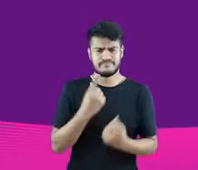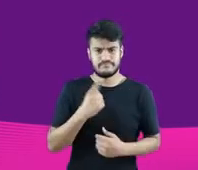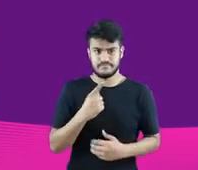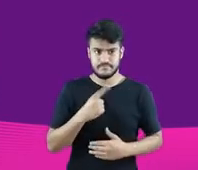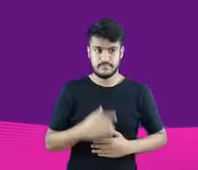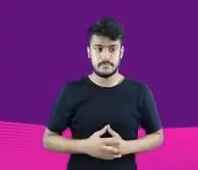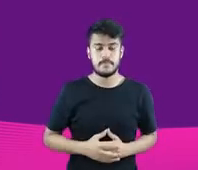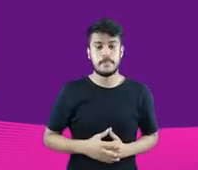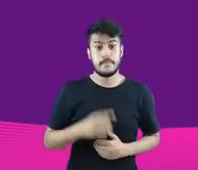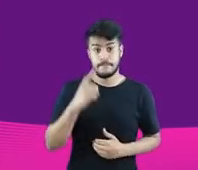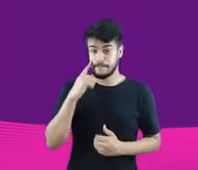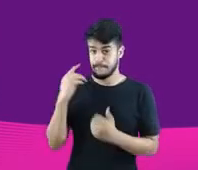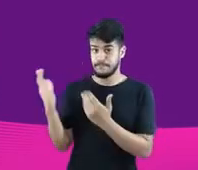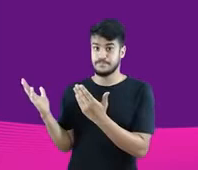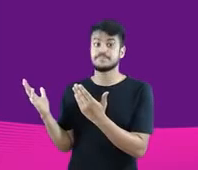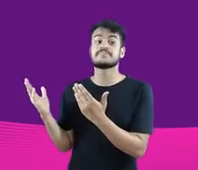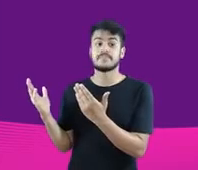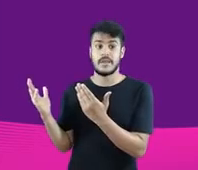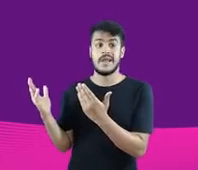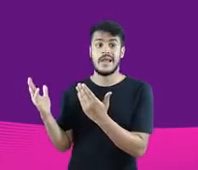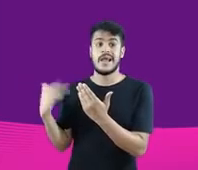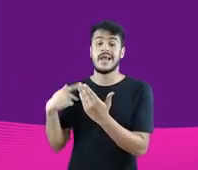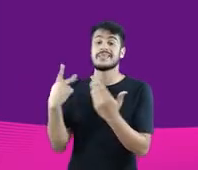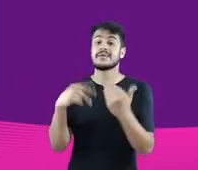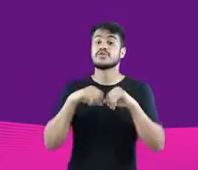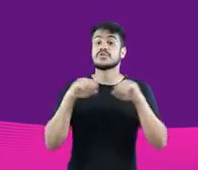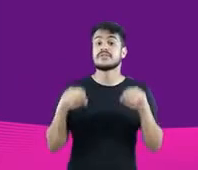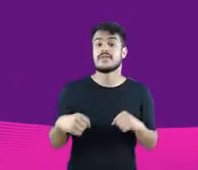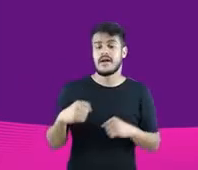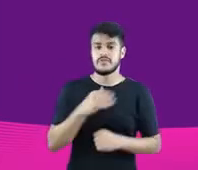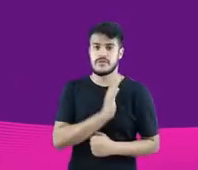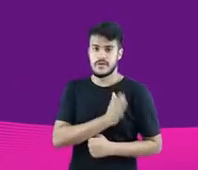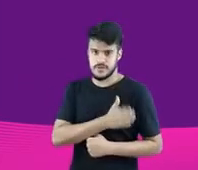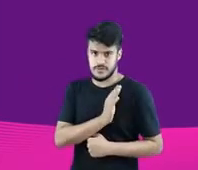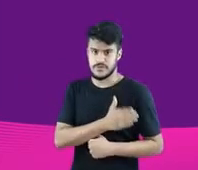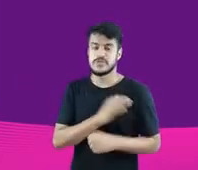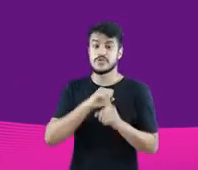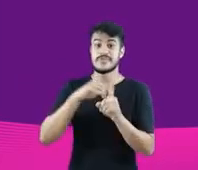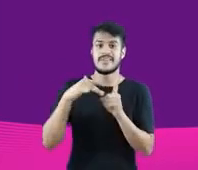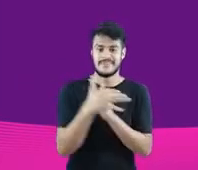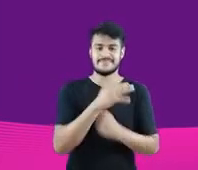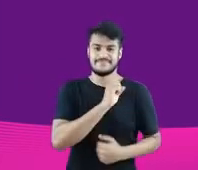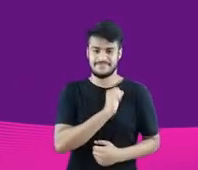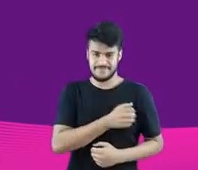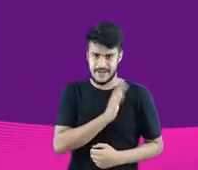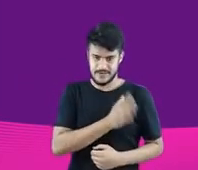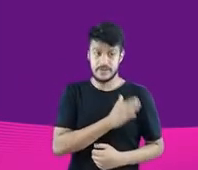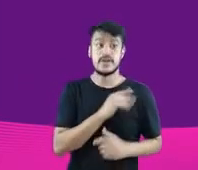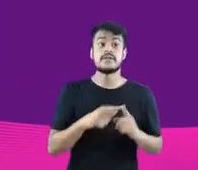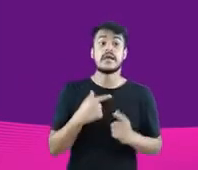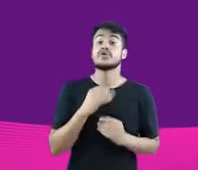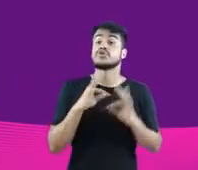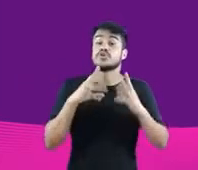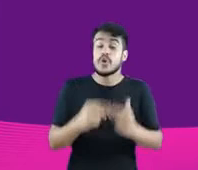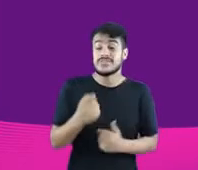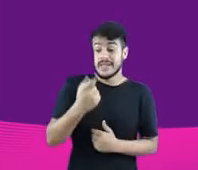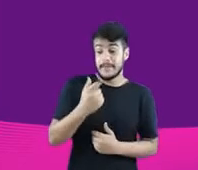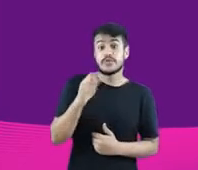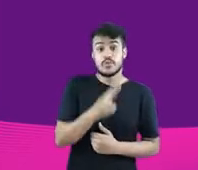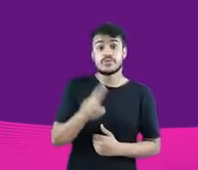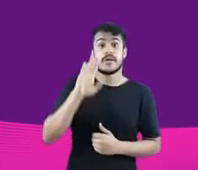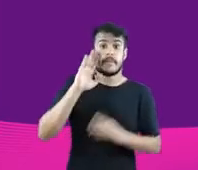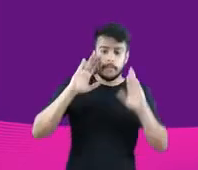da Sociedade de Cardiologia, são todas as drogas disponíveis e utilizadas no câncer de mama que